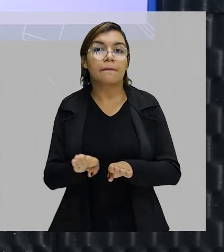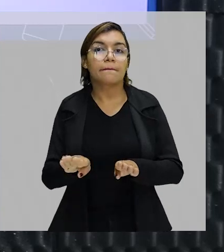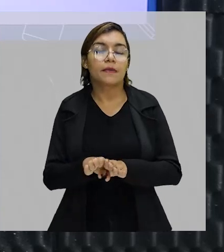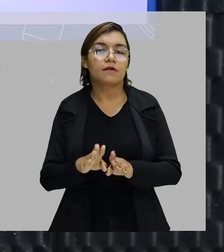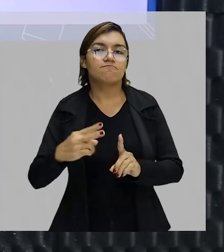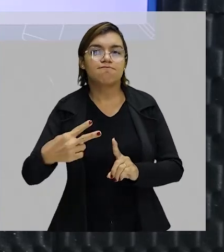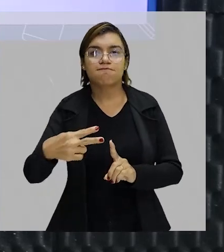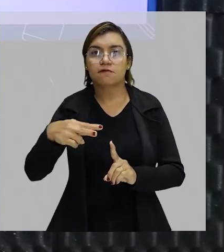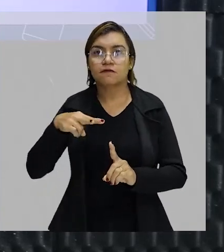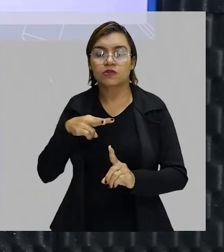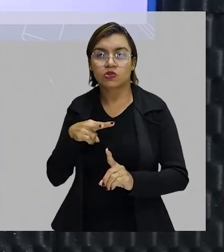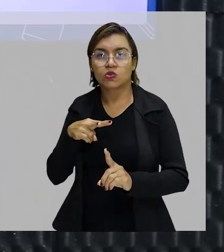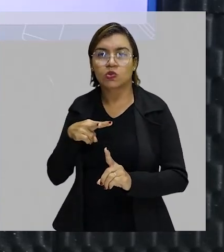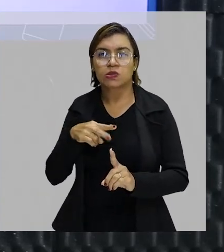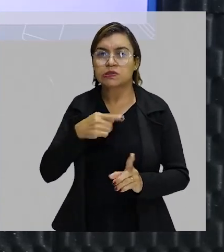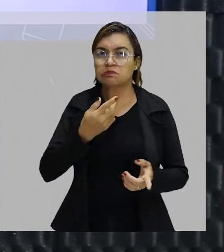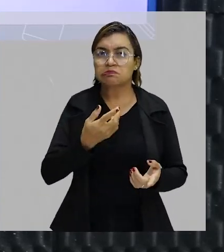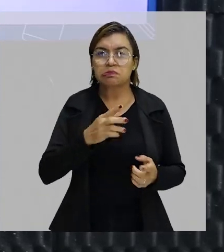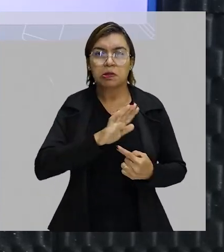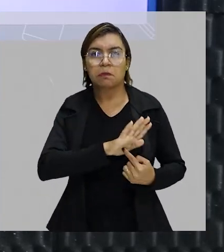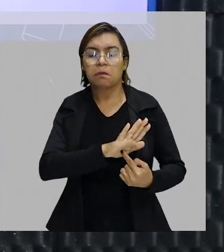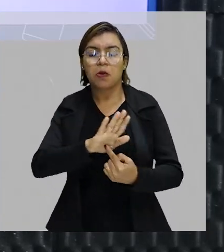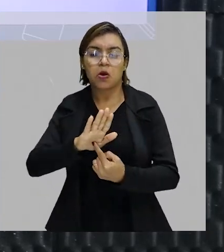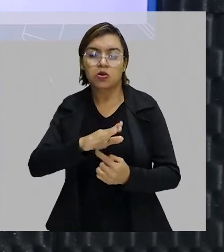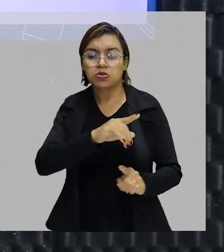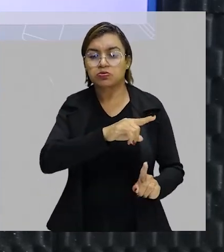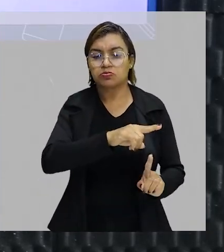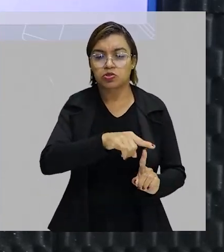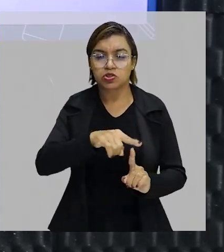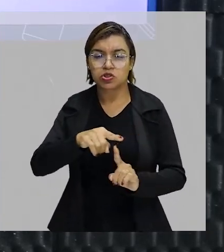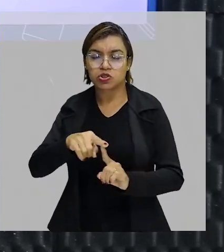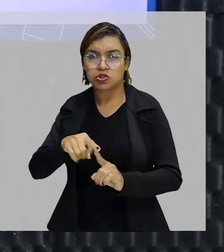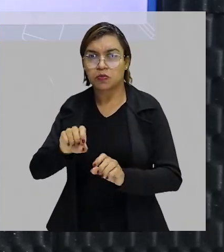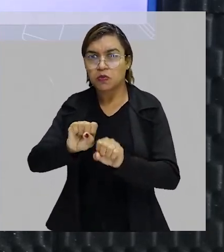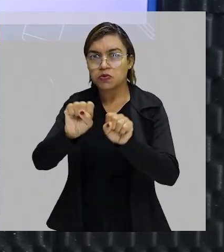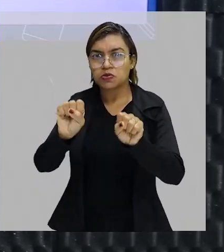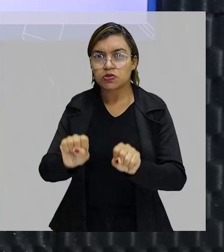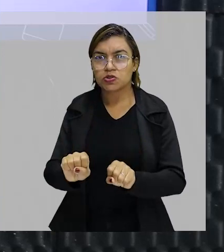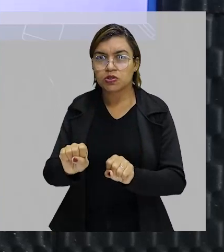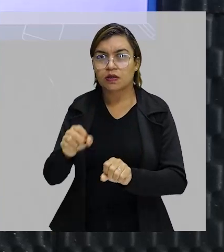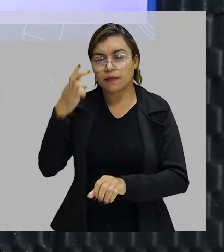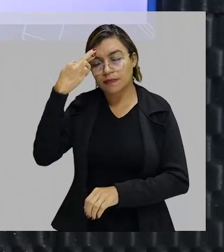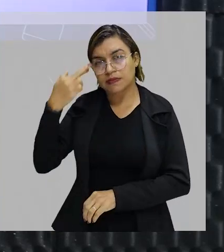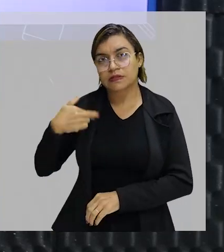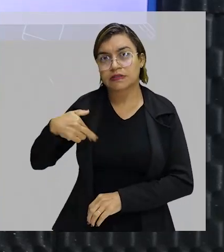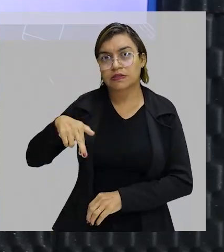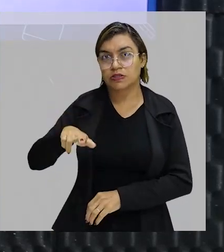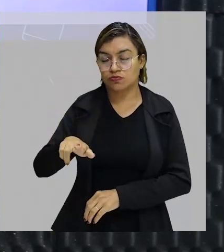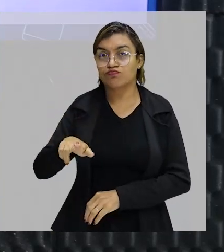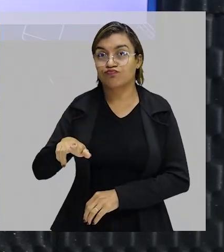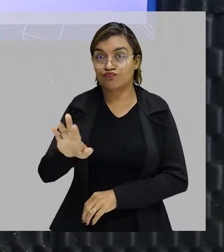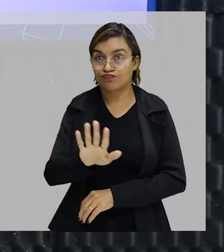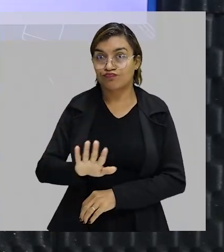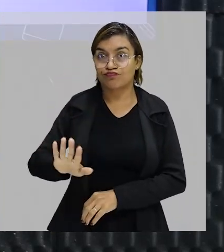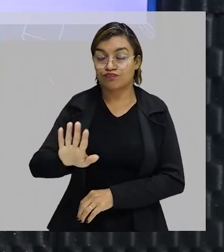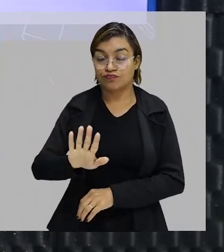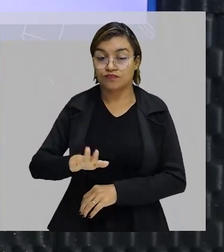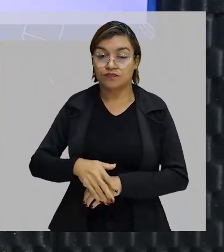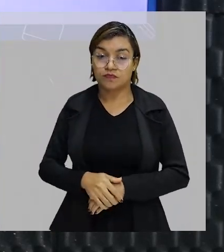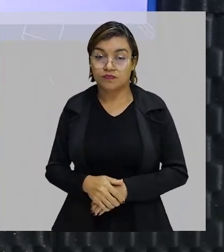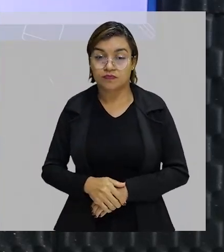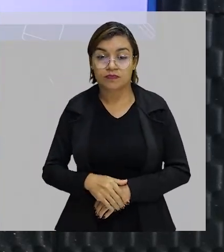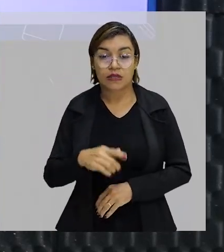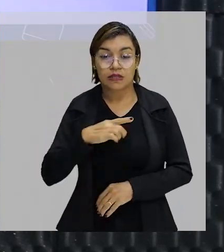estereotipadas, rotuladas, sobre um determinado sistema de crenças, ou seja, sobre uma determinada religião.